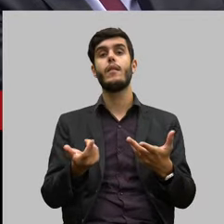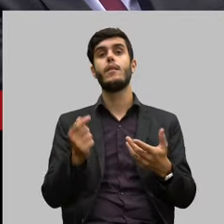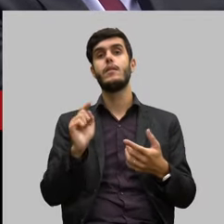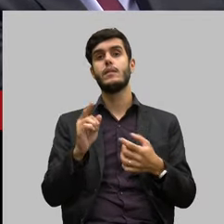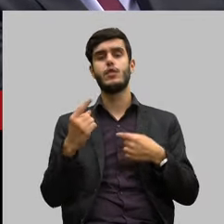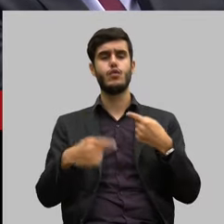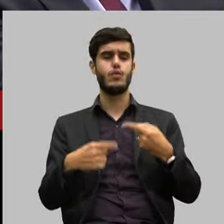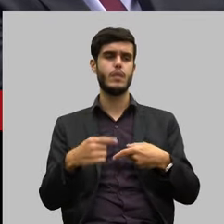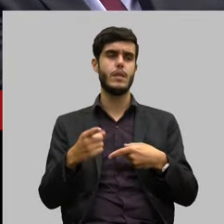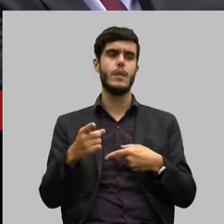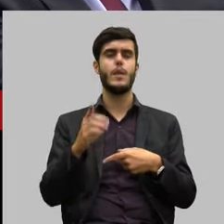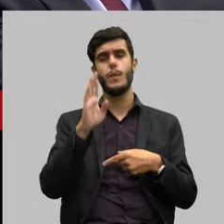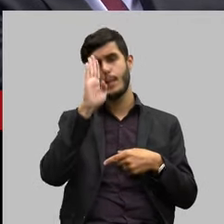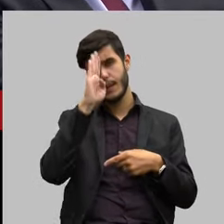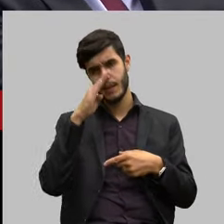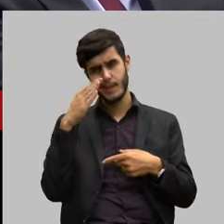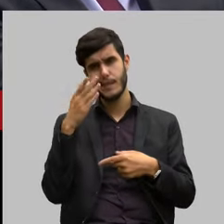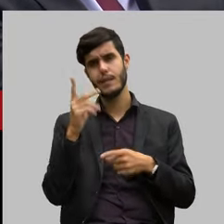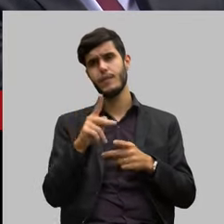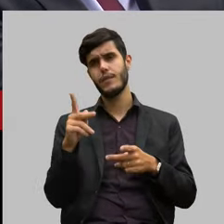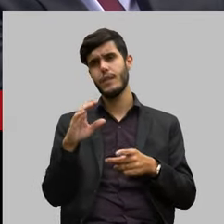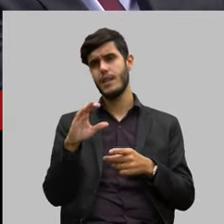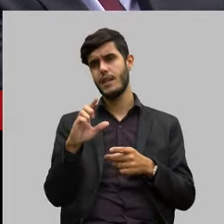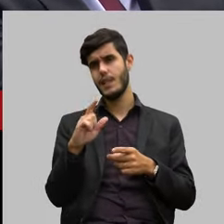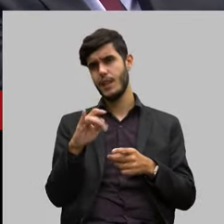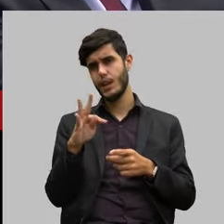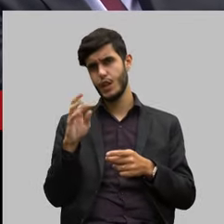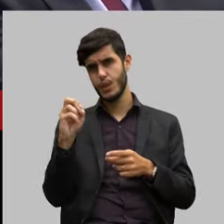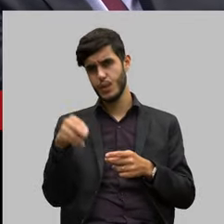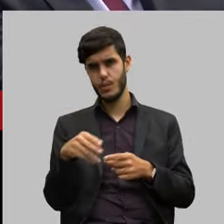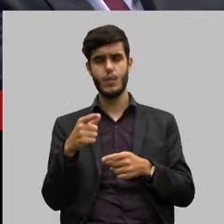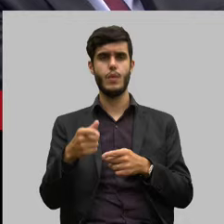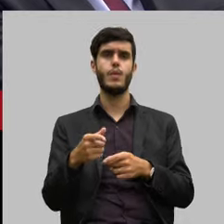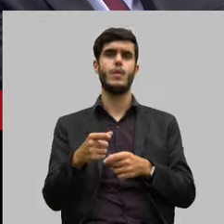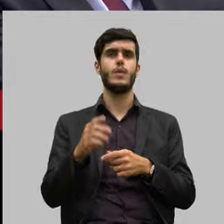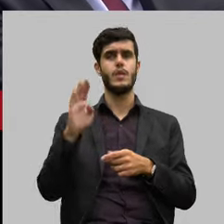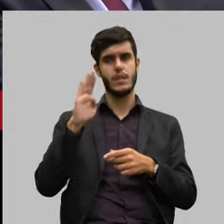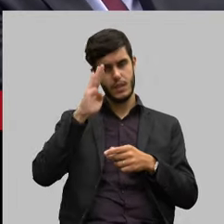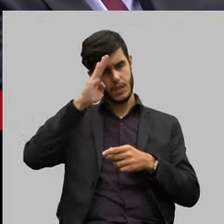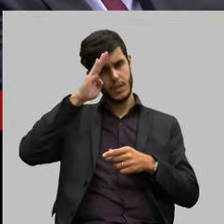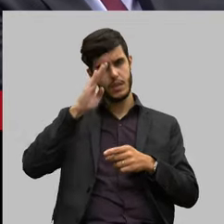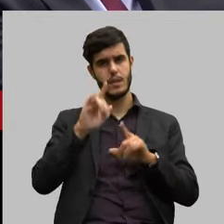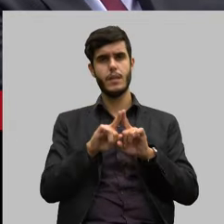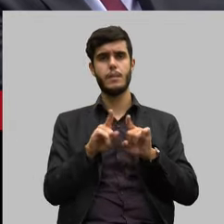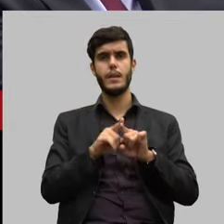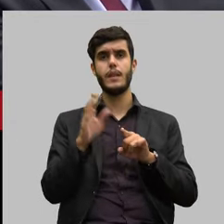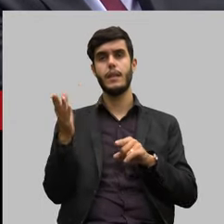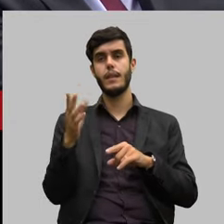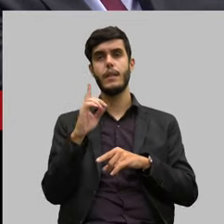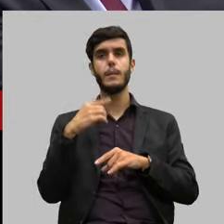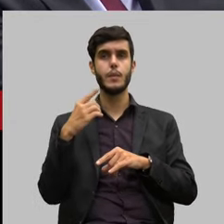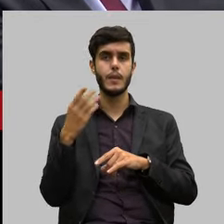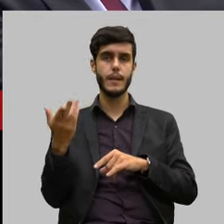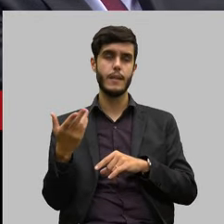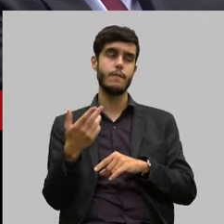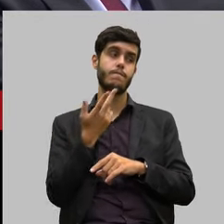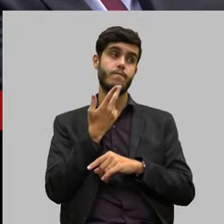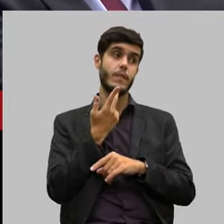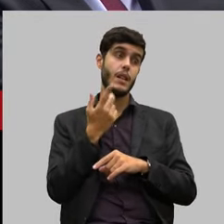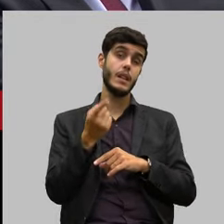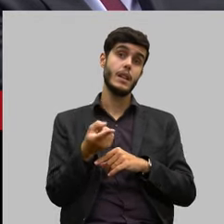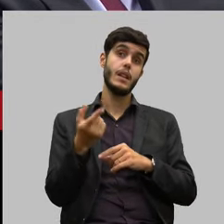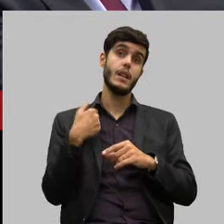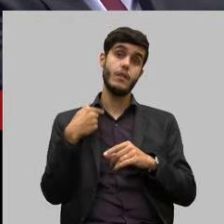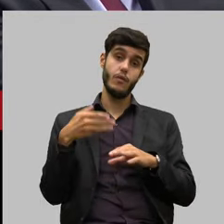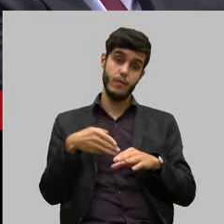deputada Beatriz Professor cleito Deputado sargento Rodrigues que nos proporcionou eh a ida do nosso